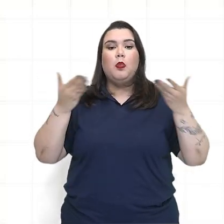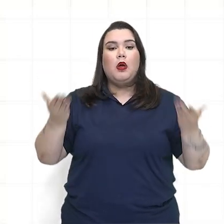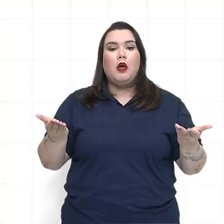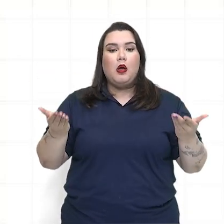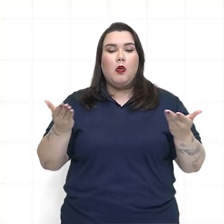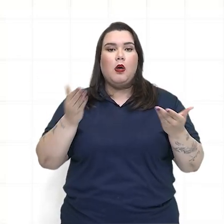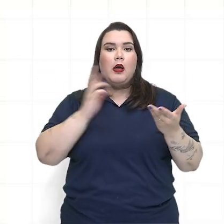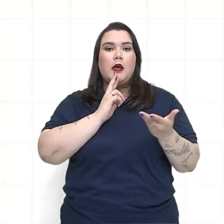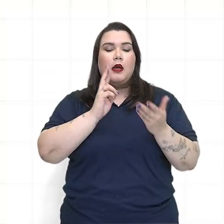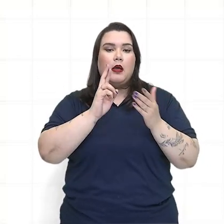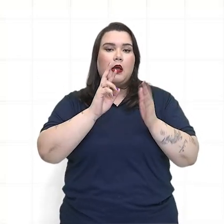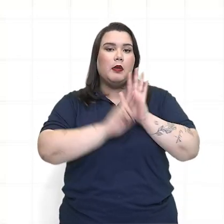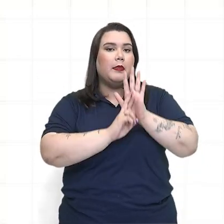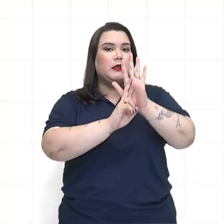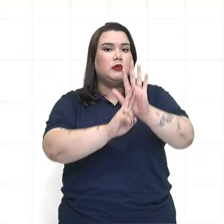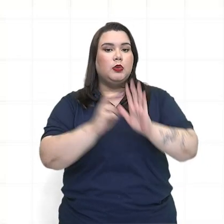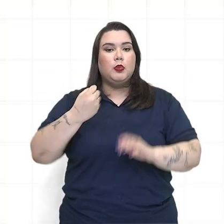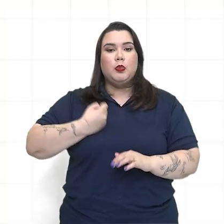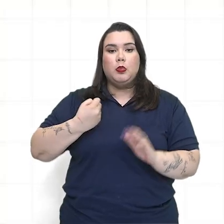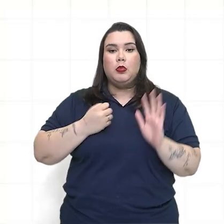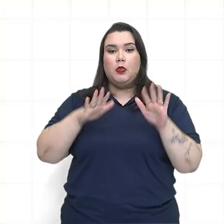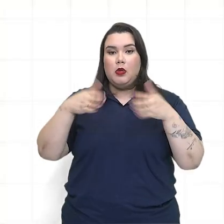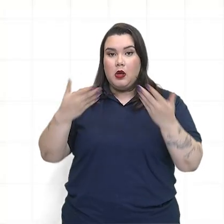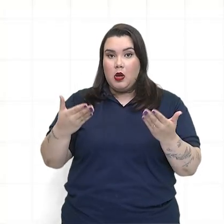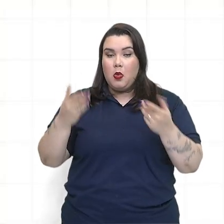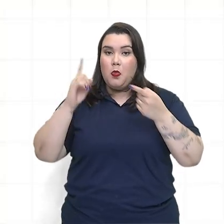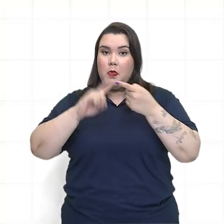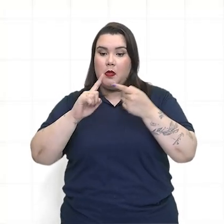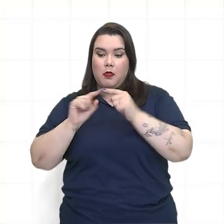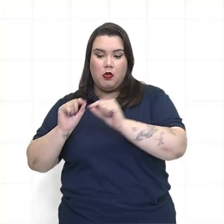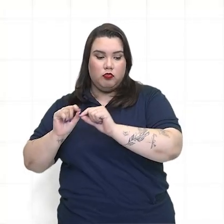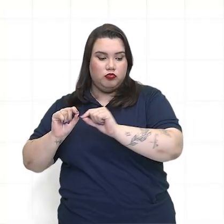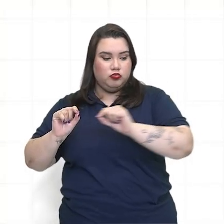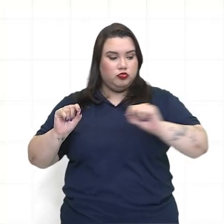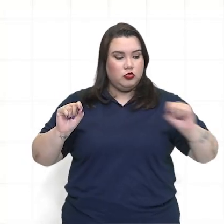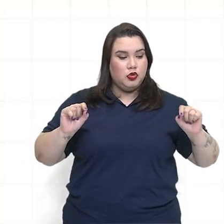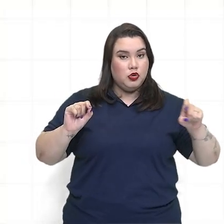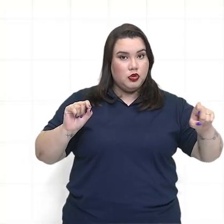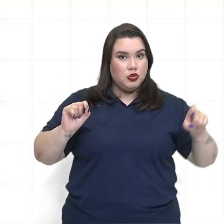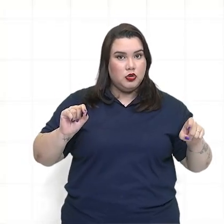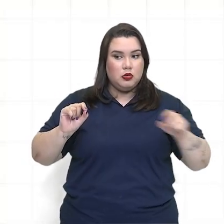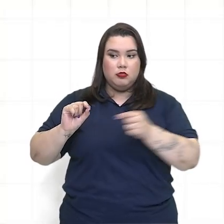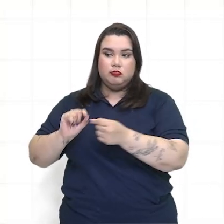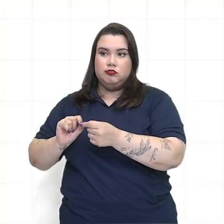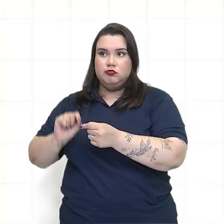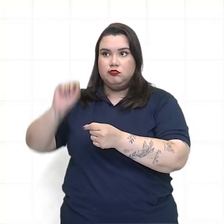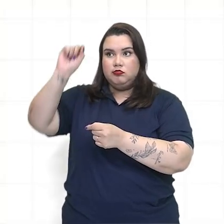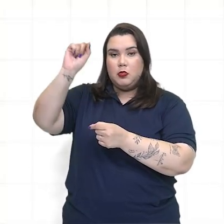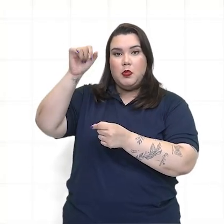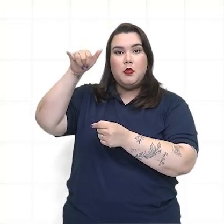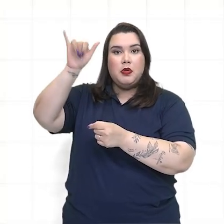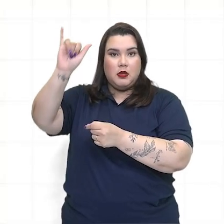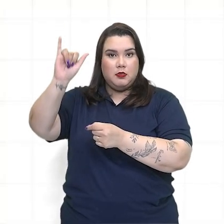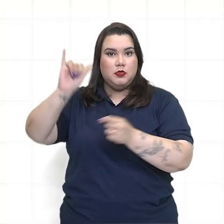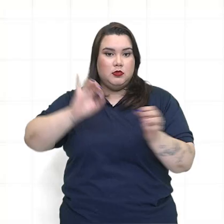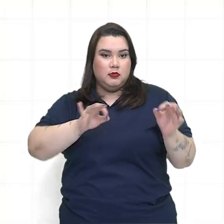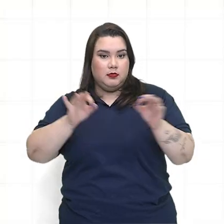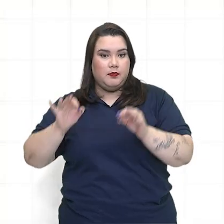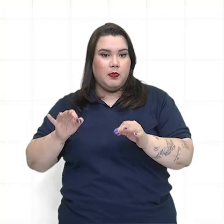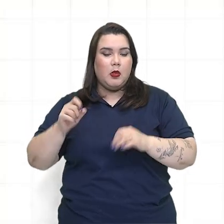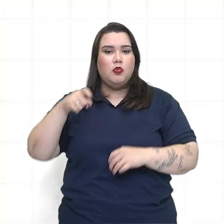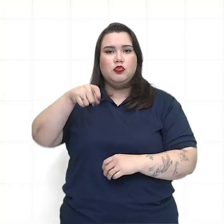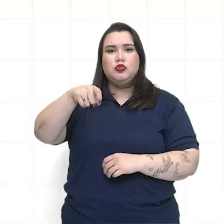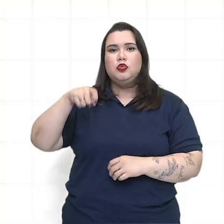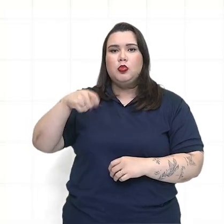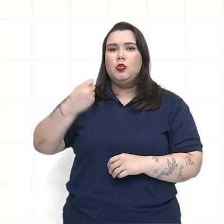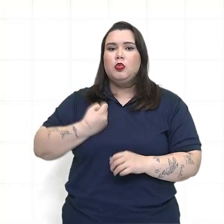a coordenada dessa cadeira? Lembrando que primeiro é de X, depois é de Y. Então vamos ver, ó.